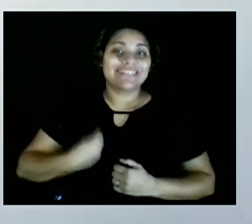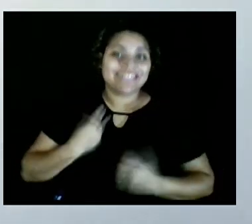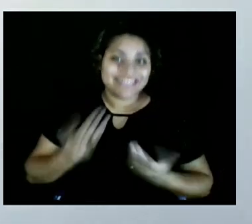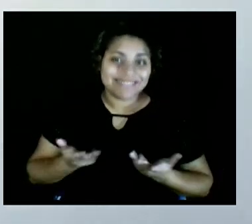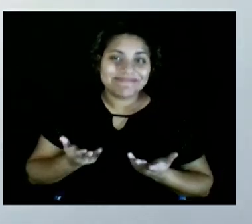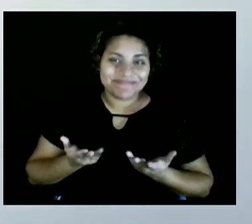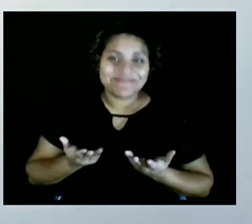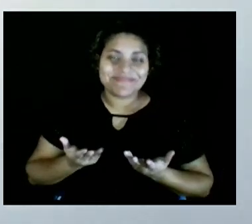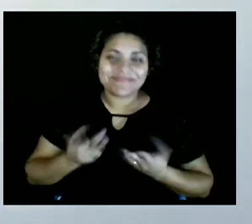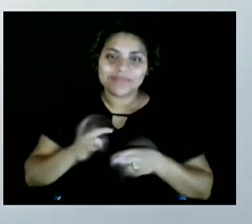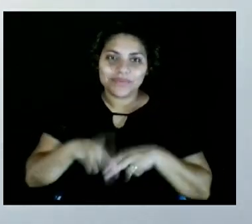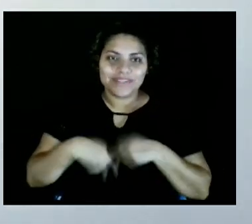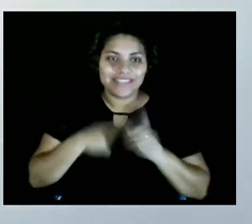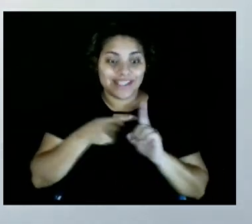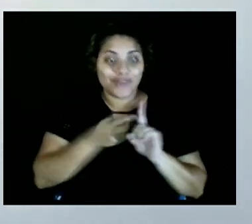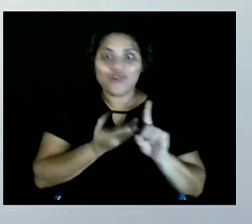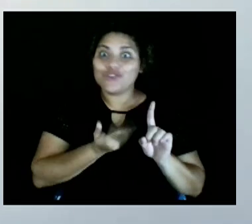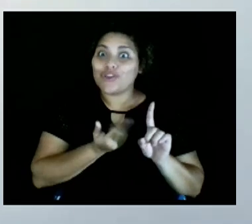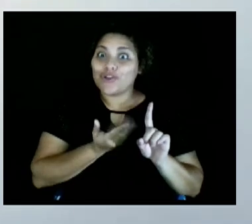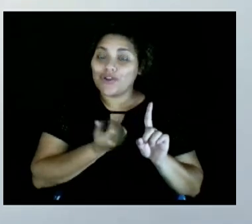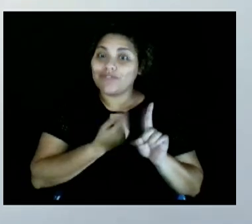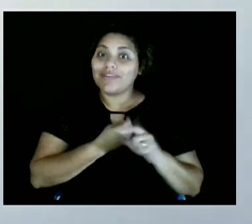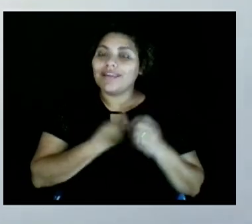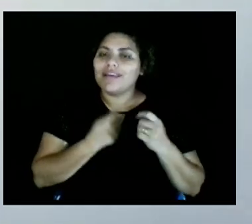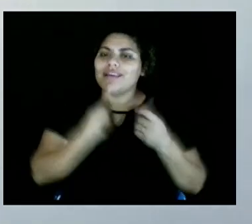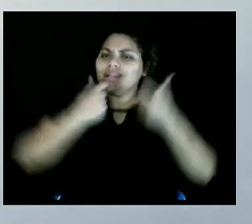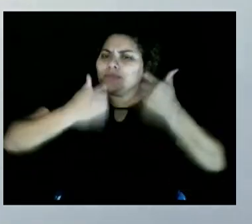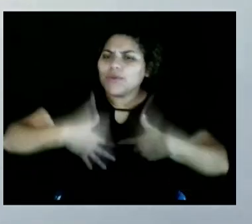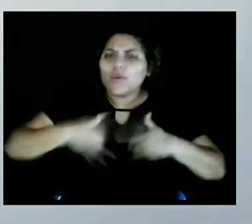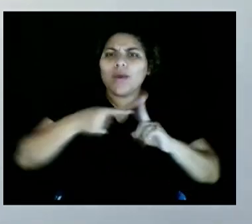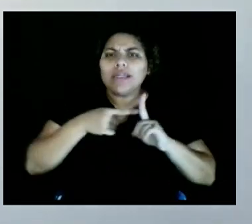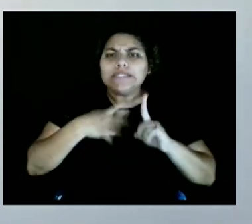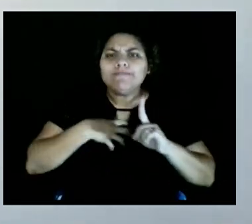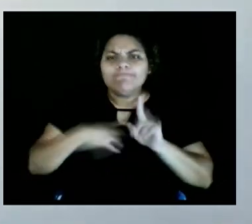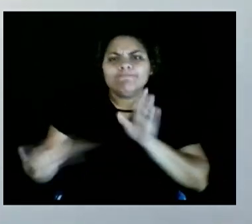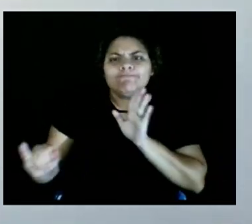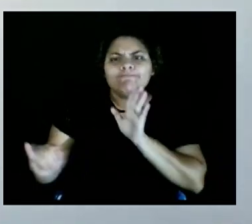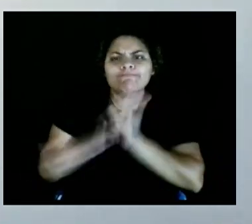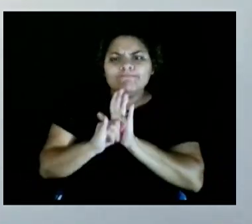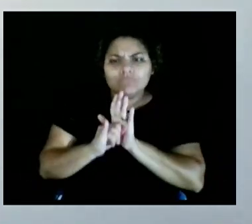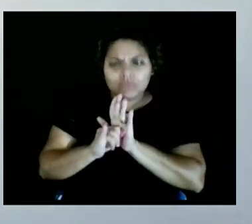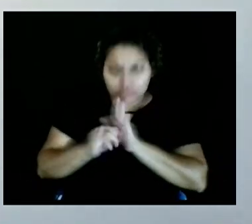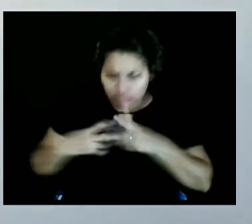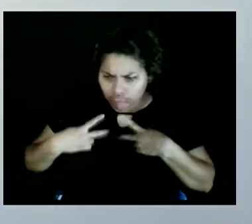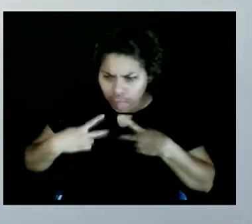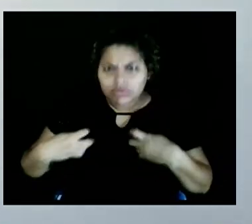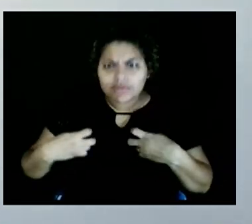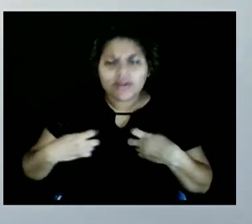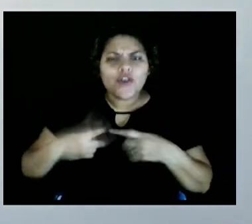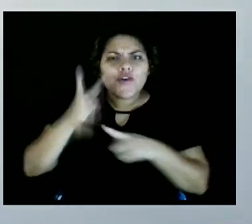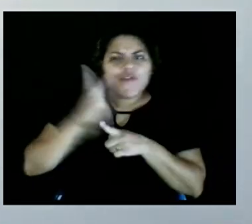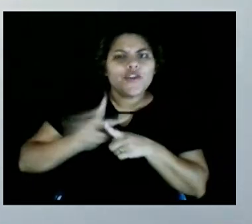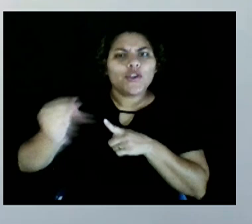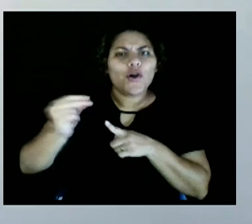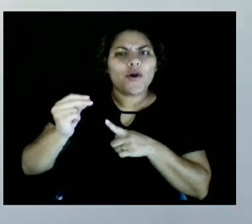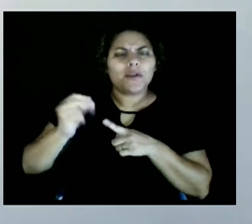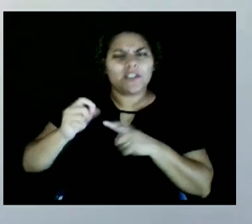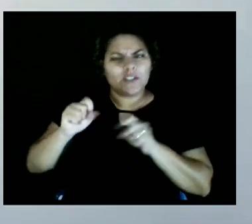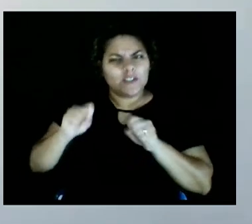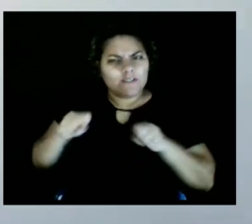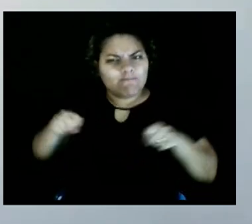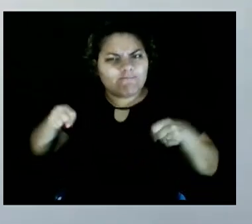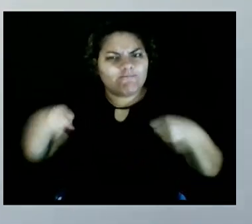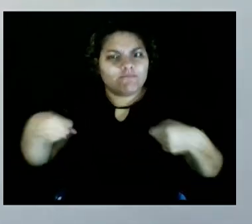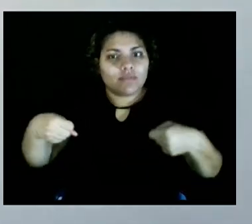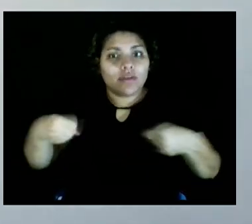garoto trouxe também, né, o quanto ele se identificou com aquilo, pela vitória, pela garra que ele escutava daquelas músicas.